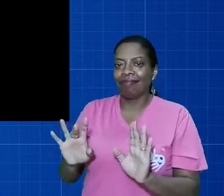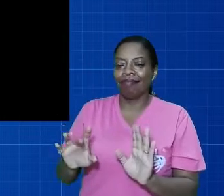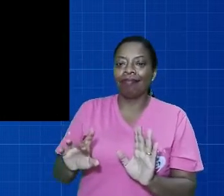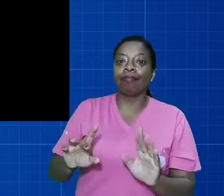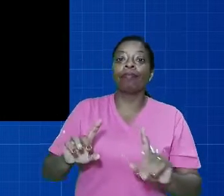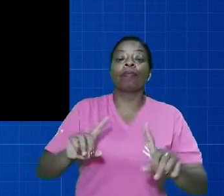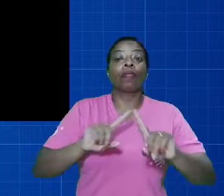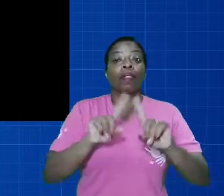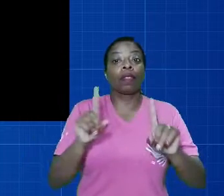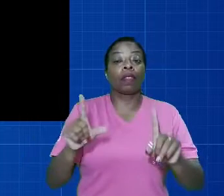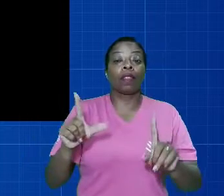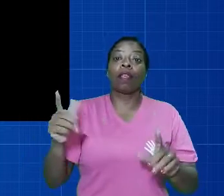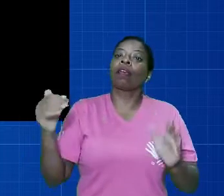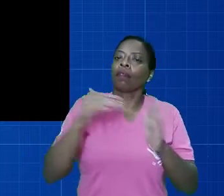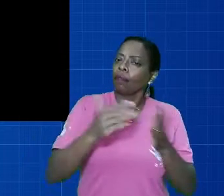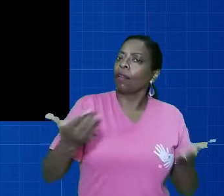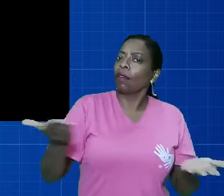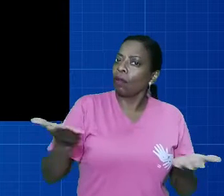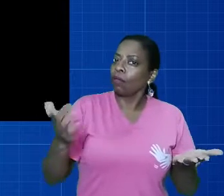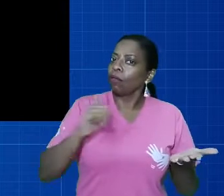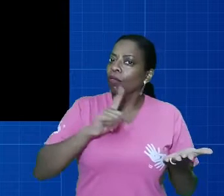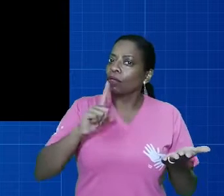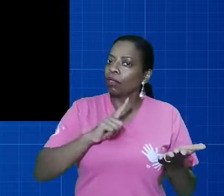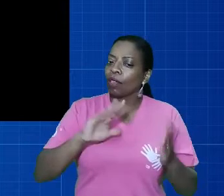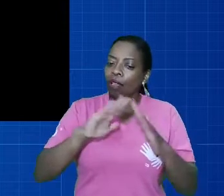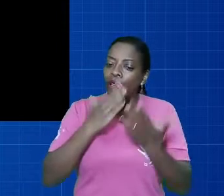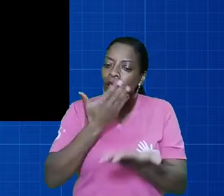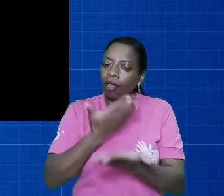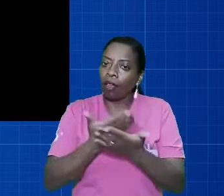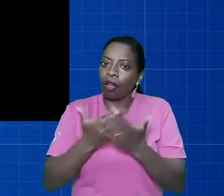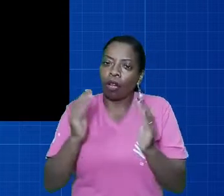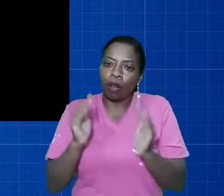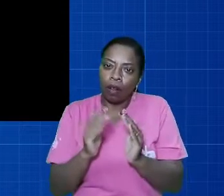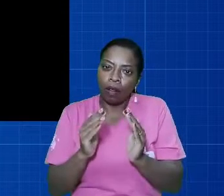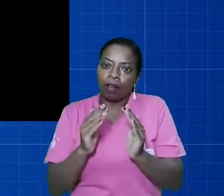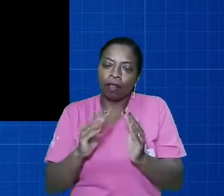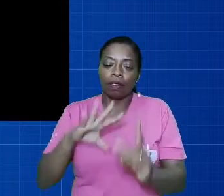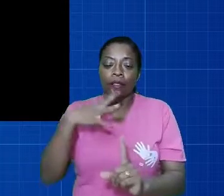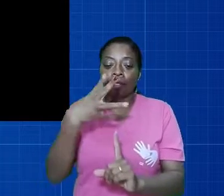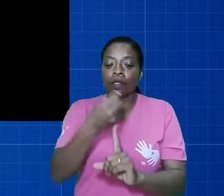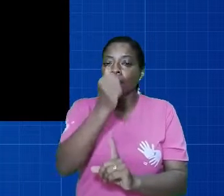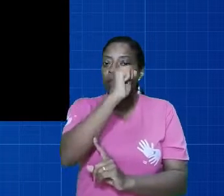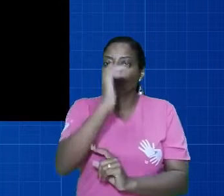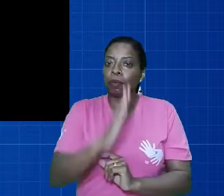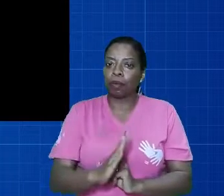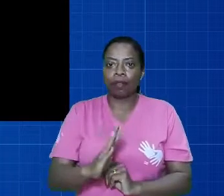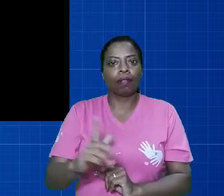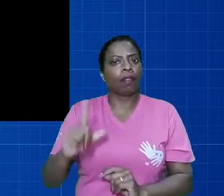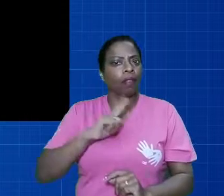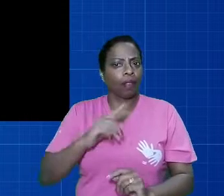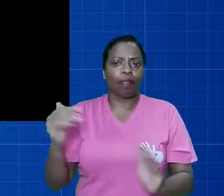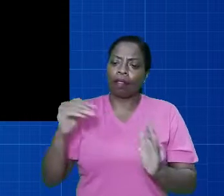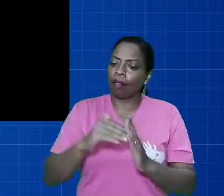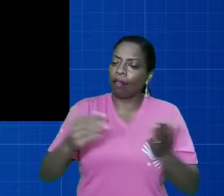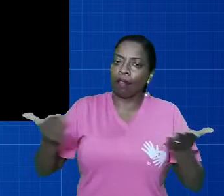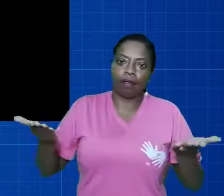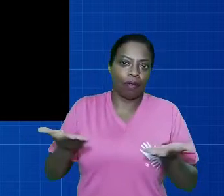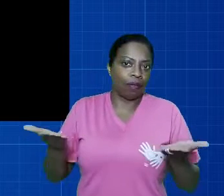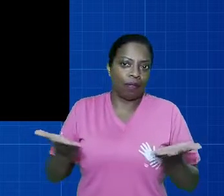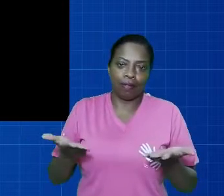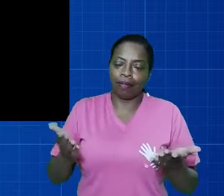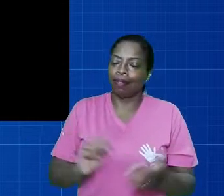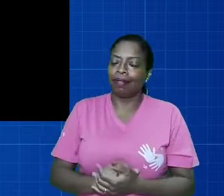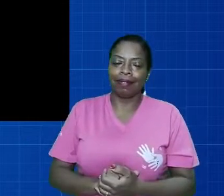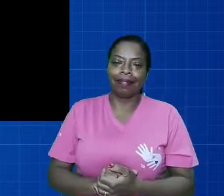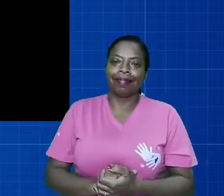espaço que existe até hoje. A Escolinha de Arte do Brasil se mantém até hoje. Então, existem espaços que estão ali,